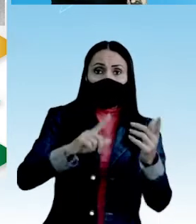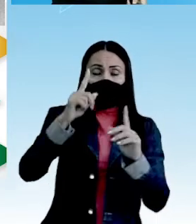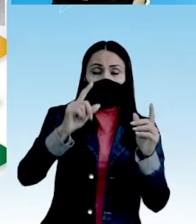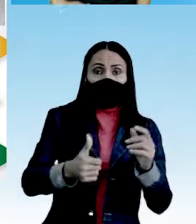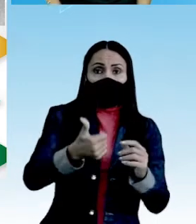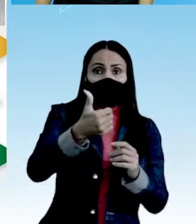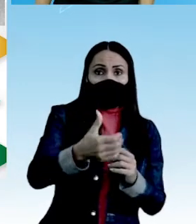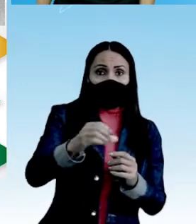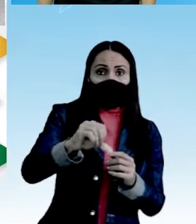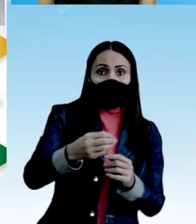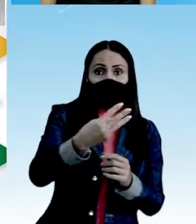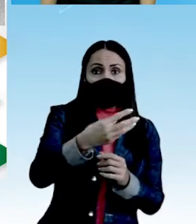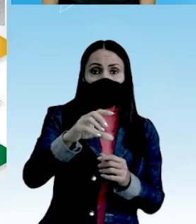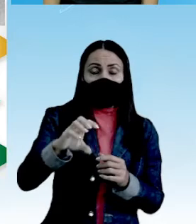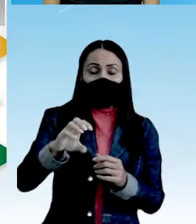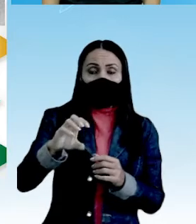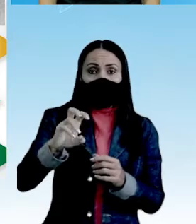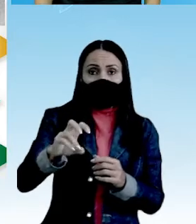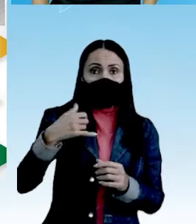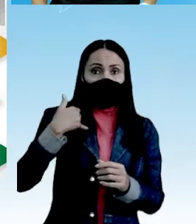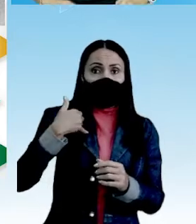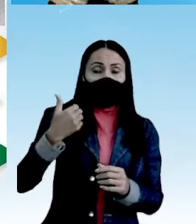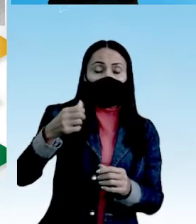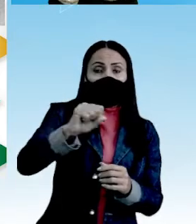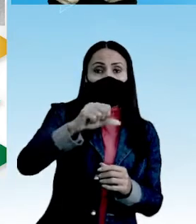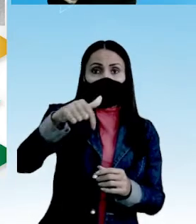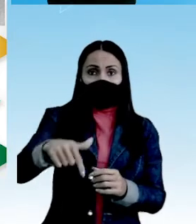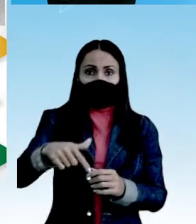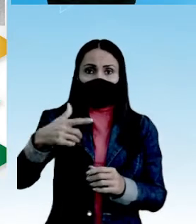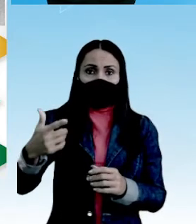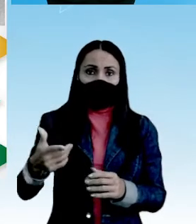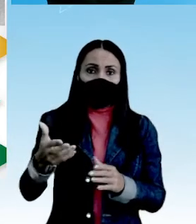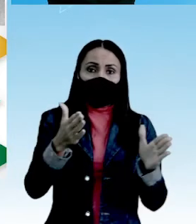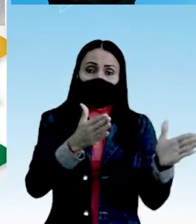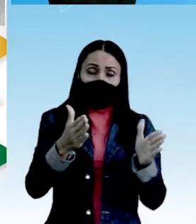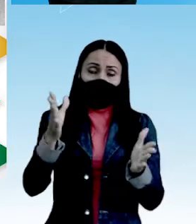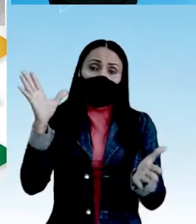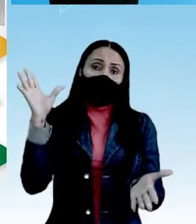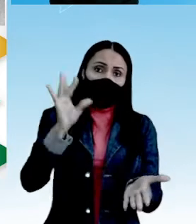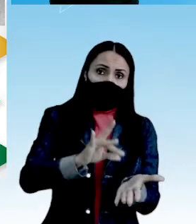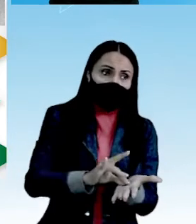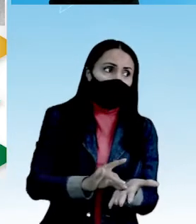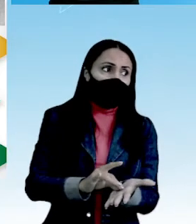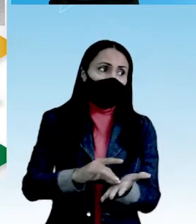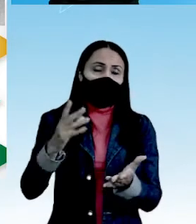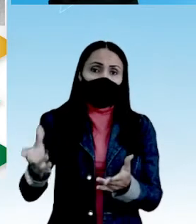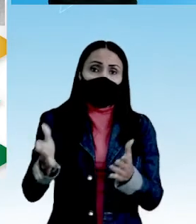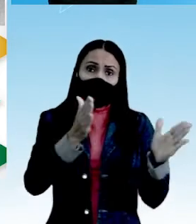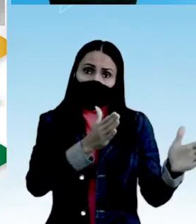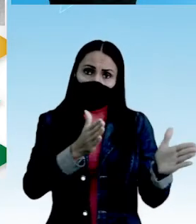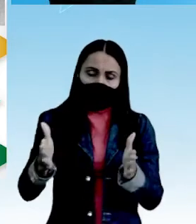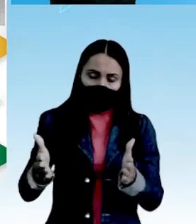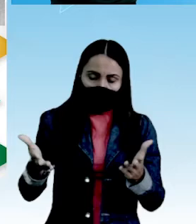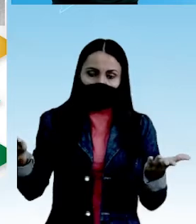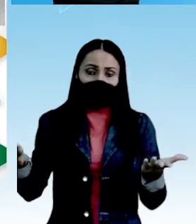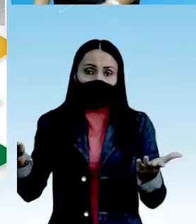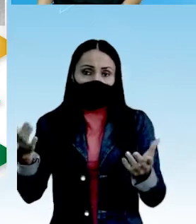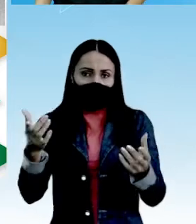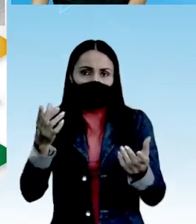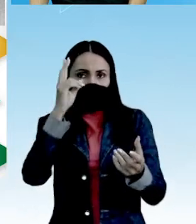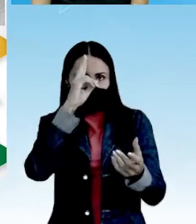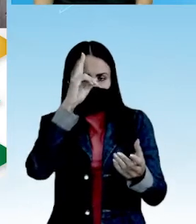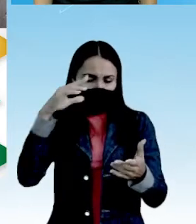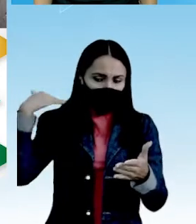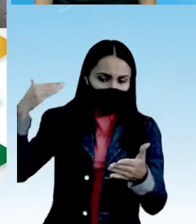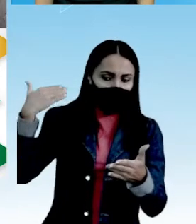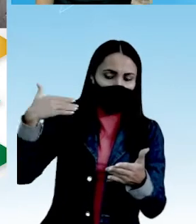1935 aos 87 anos. Né? Então, Chiquinha Gonzaga, ela realmente é uma das pioneiras, então ela realmente fez história